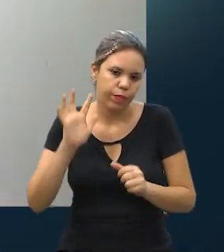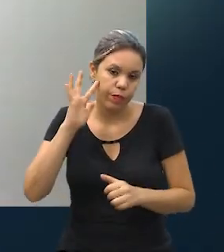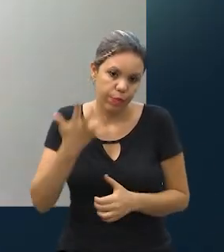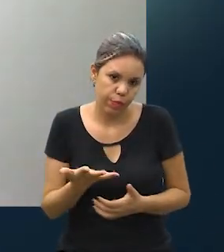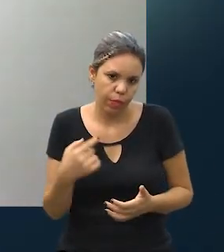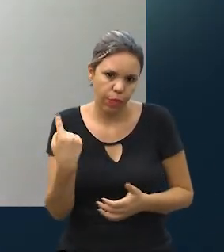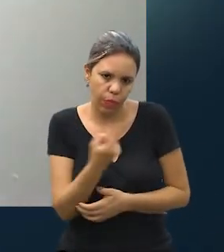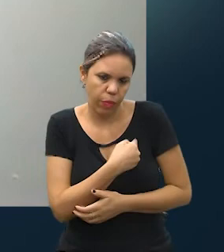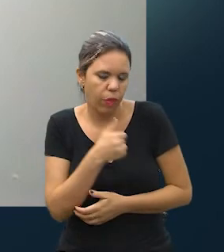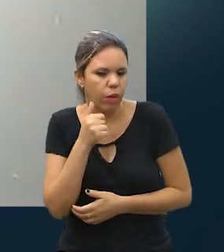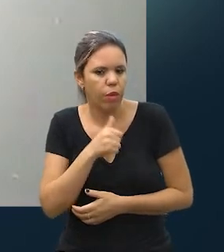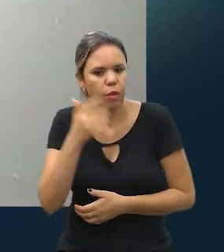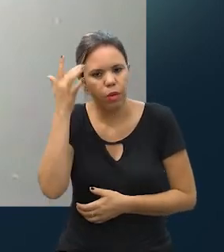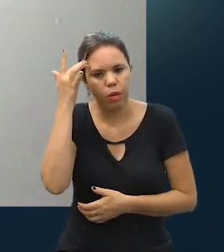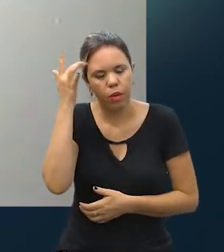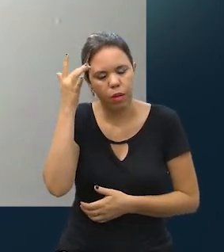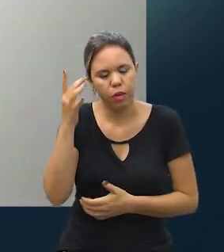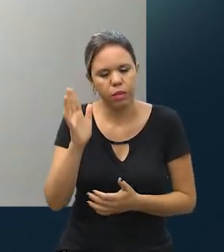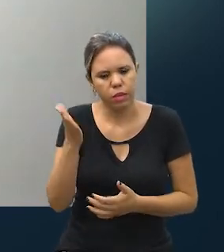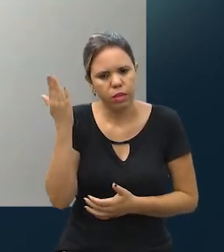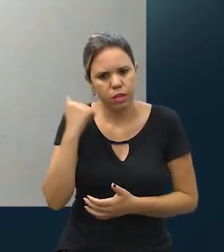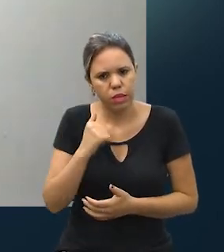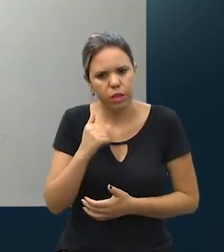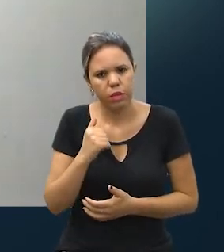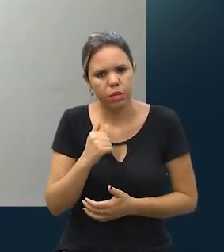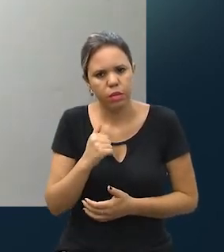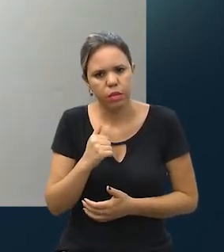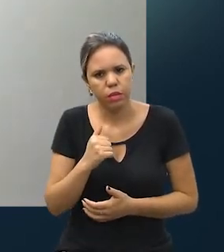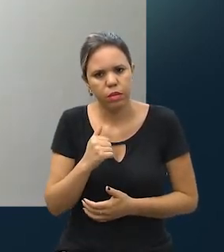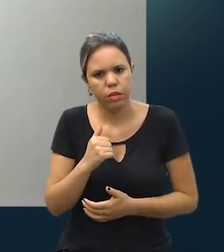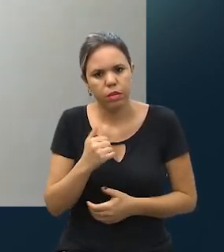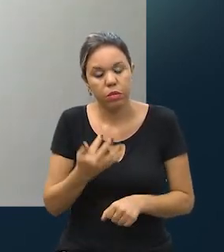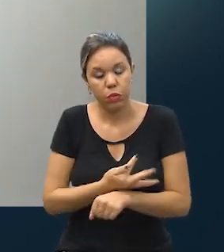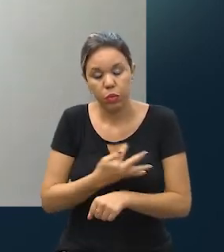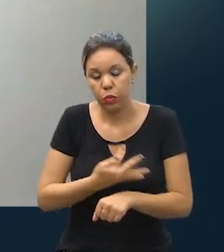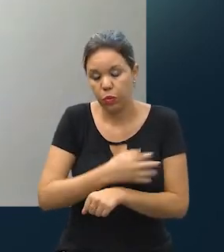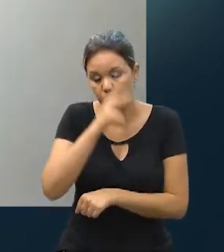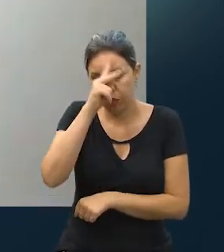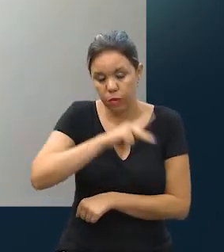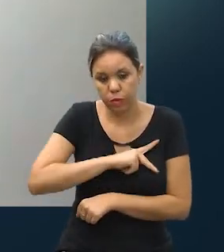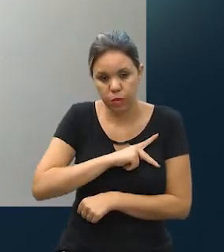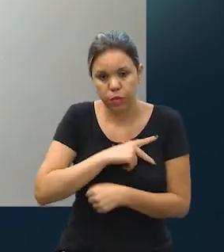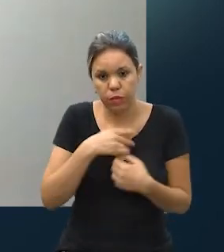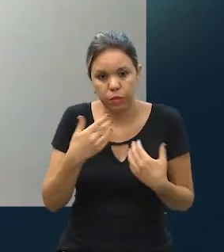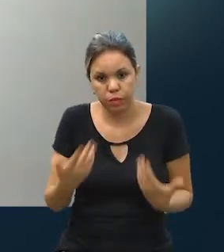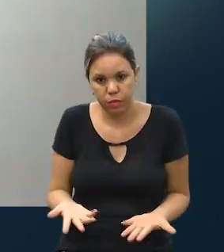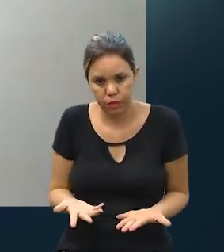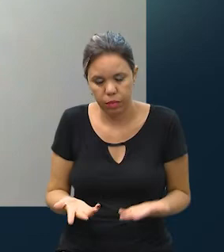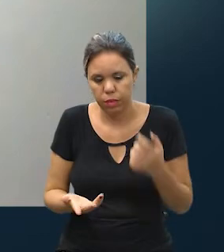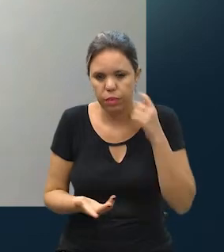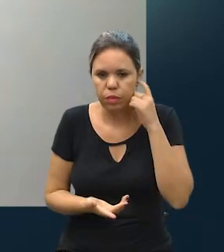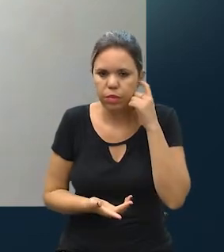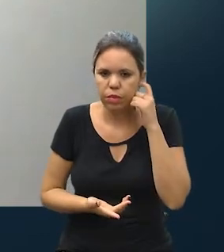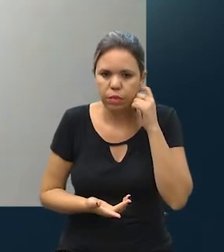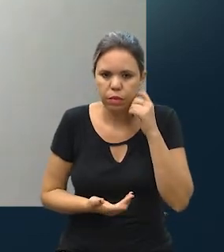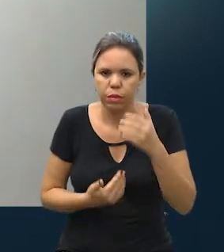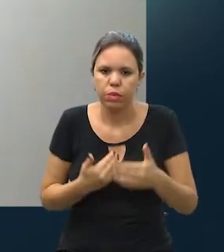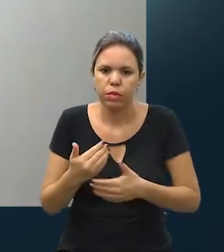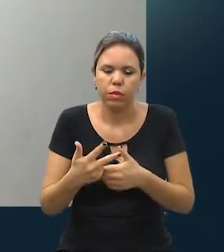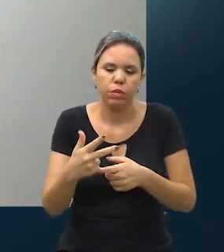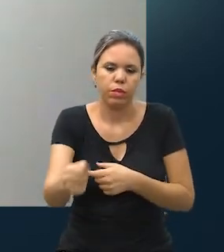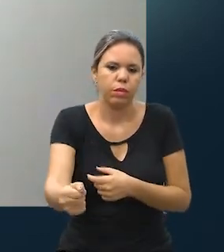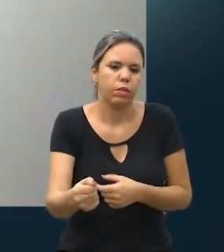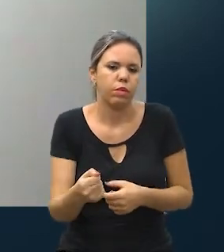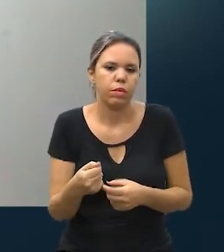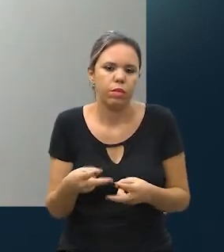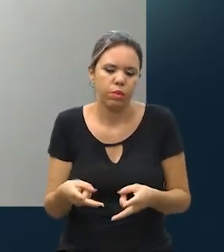se nós, mulheres maduras, a gente já sabe disso, já é uma dor própria, então, é um passo à frente.